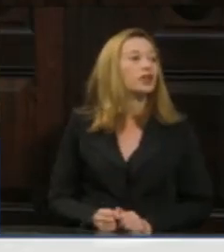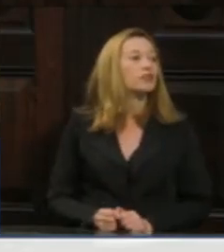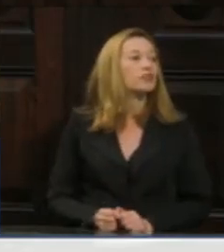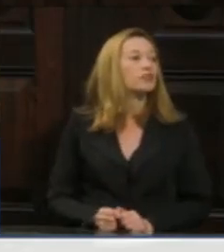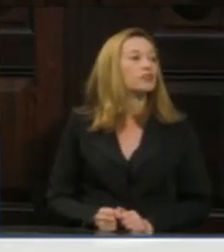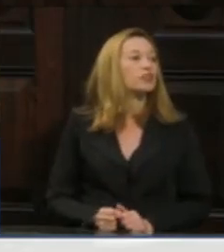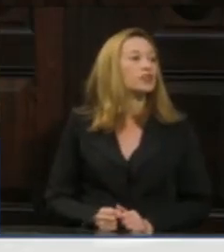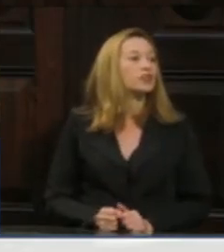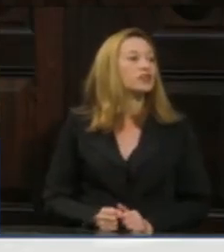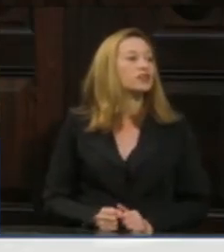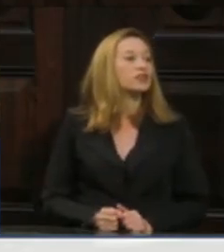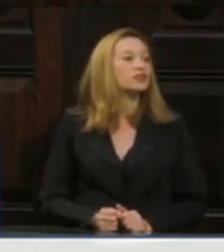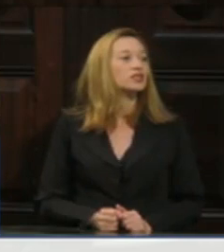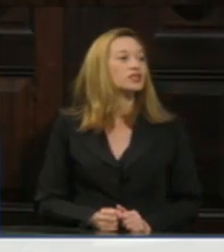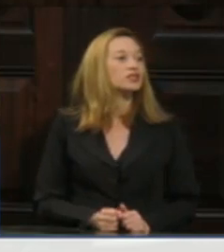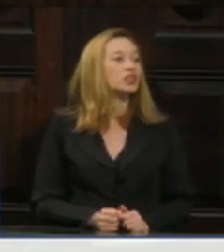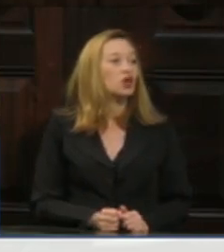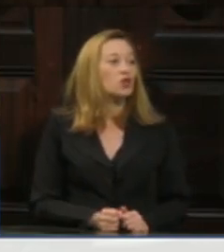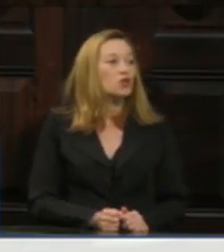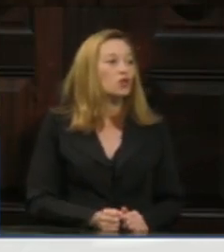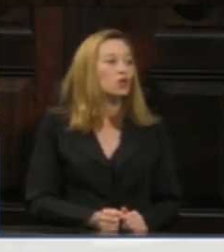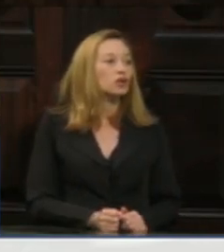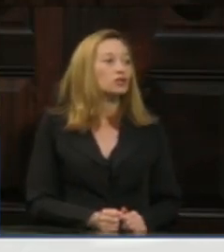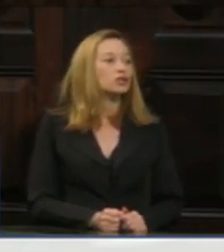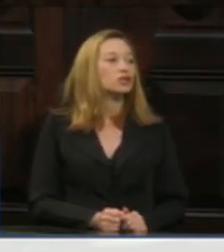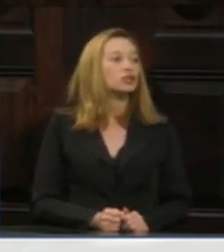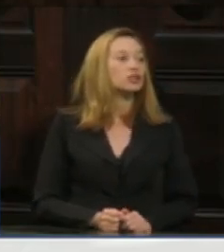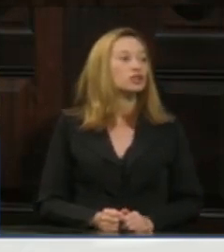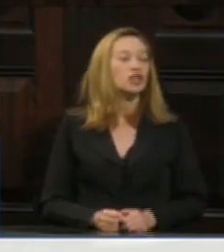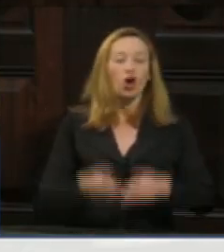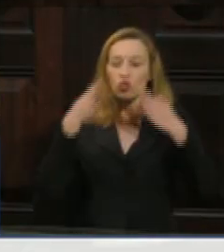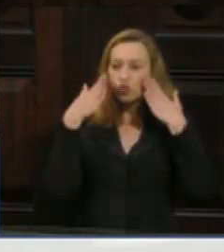Bittencourt, que estar na política hoje